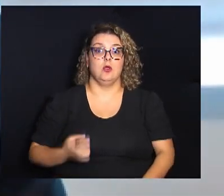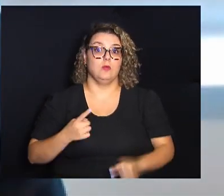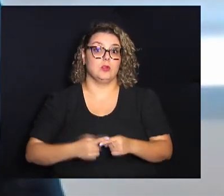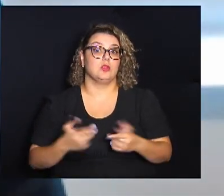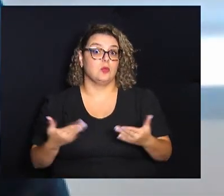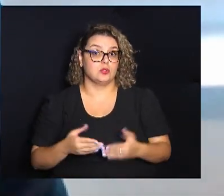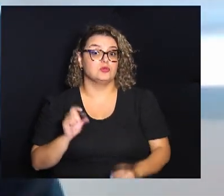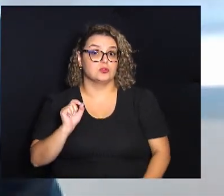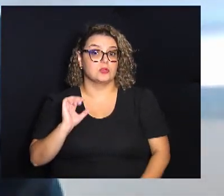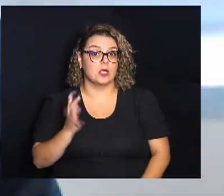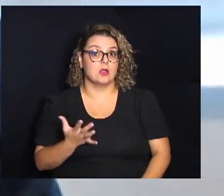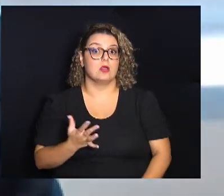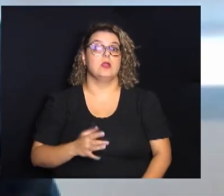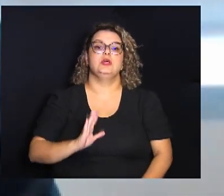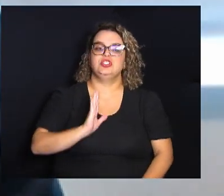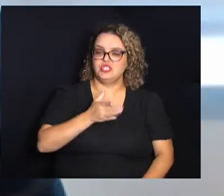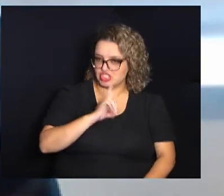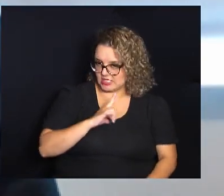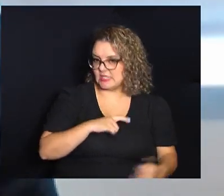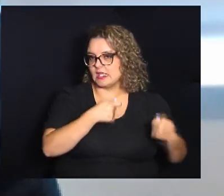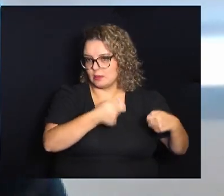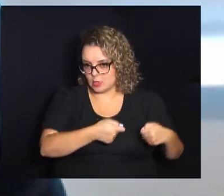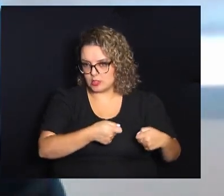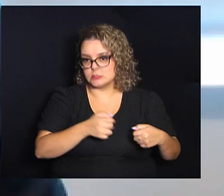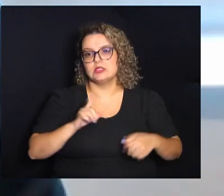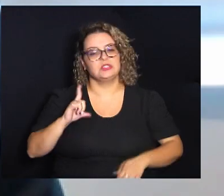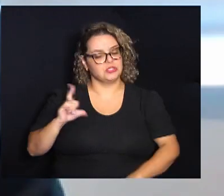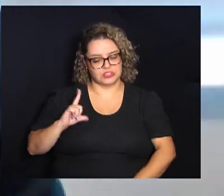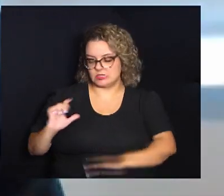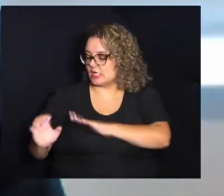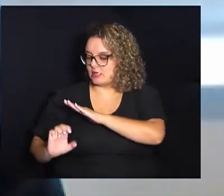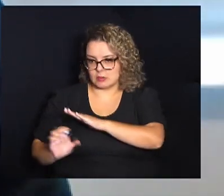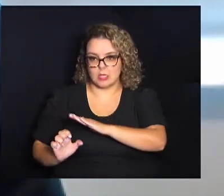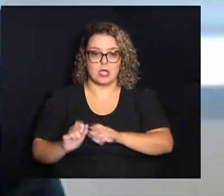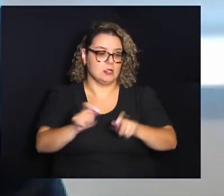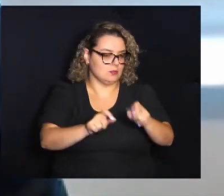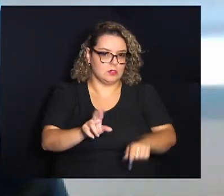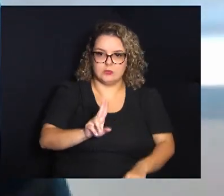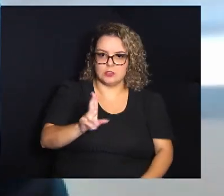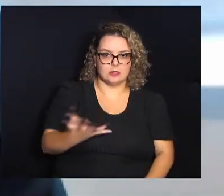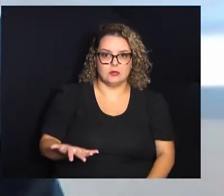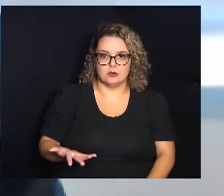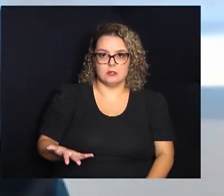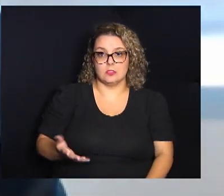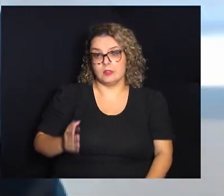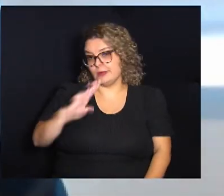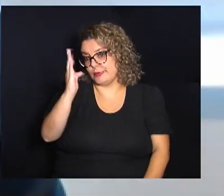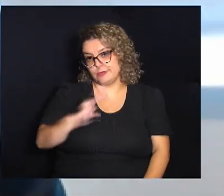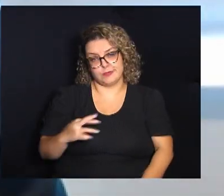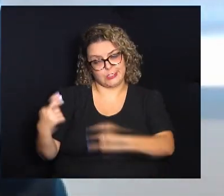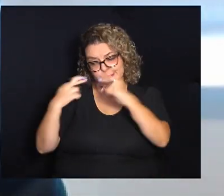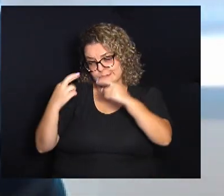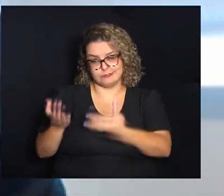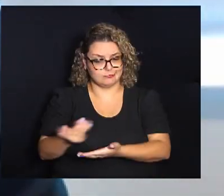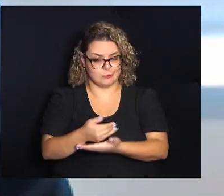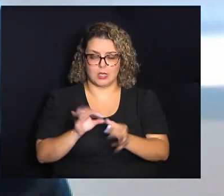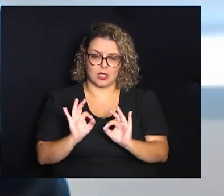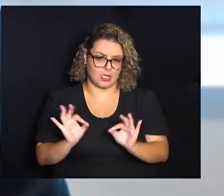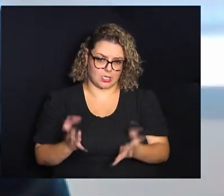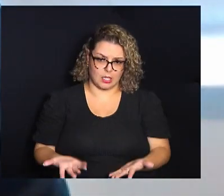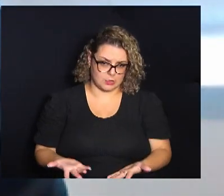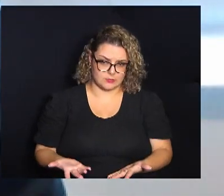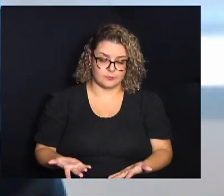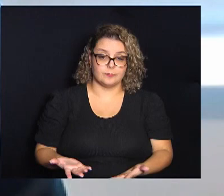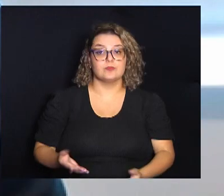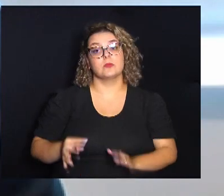as empresas já consomem, os usuários já estão lá e o Brasil não consegue nem fiscalizar e nem arrecadar. Então, acho que o texto ele vem para resolver